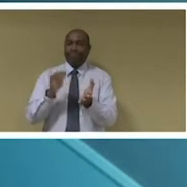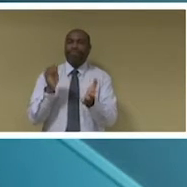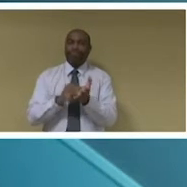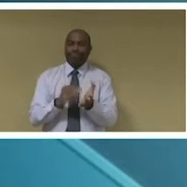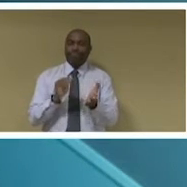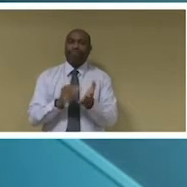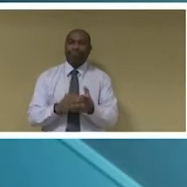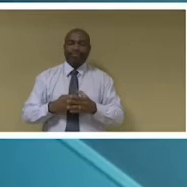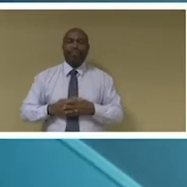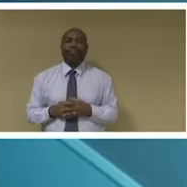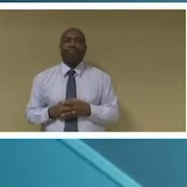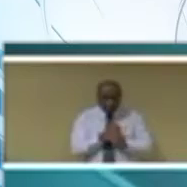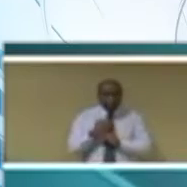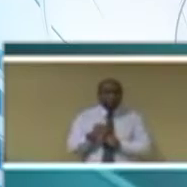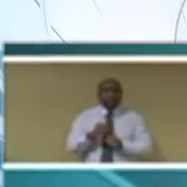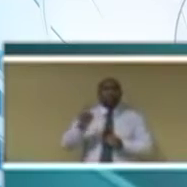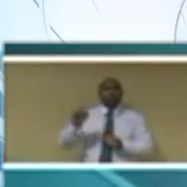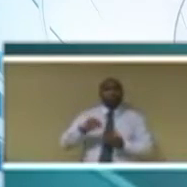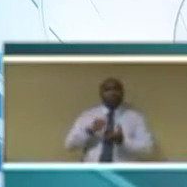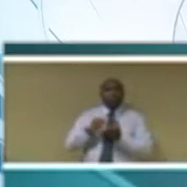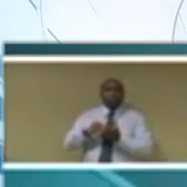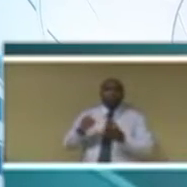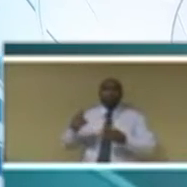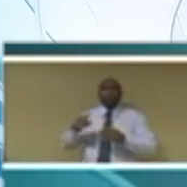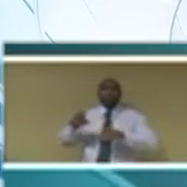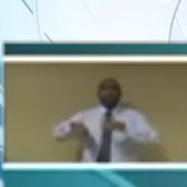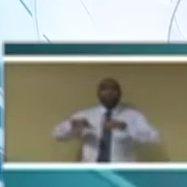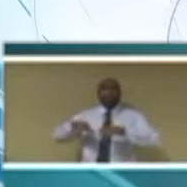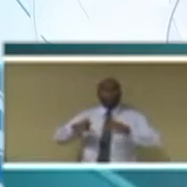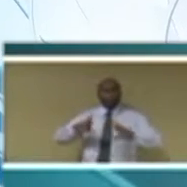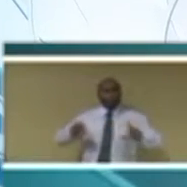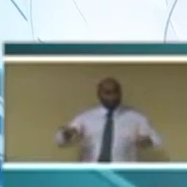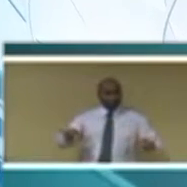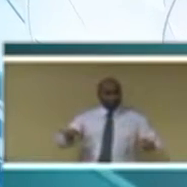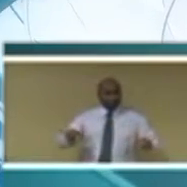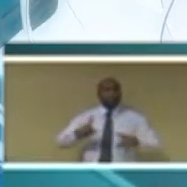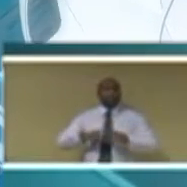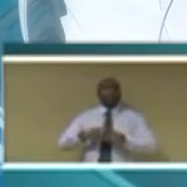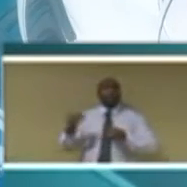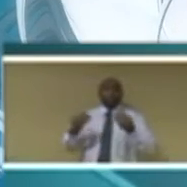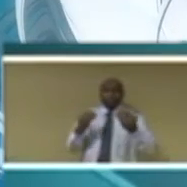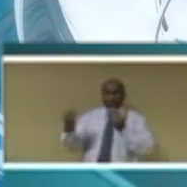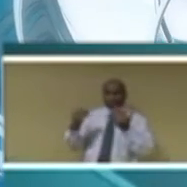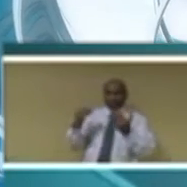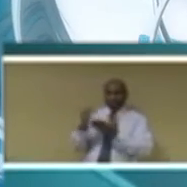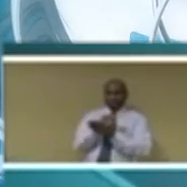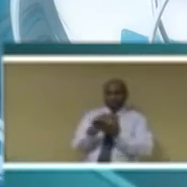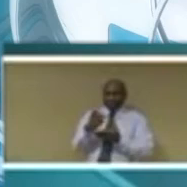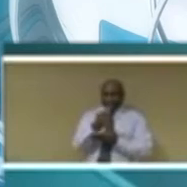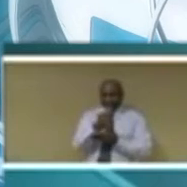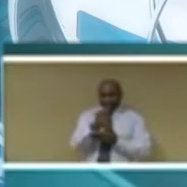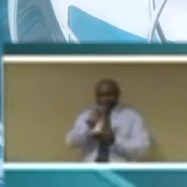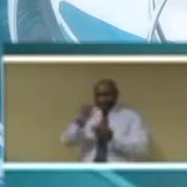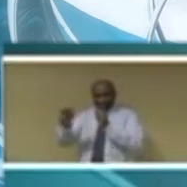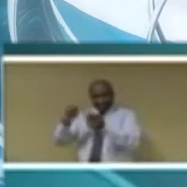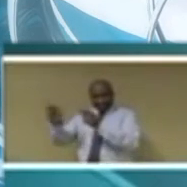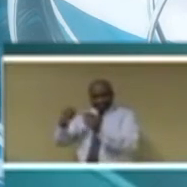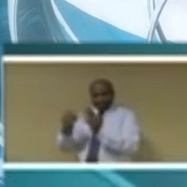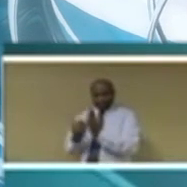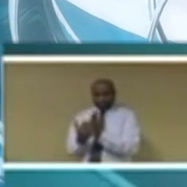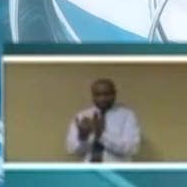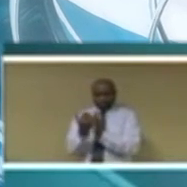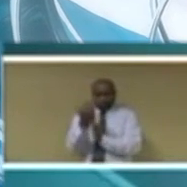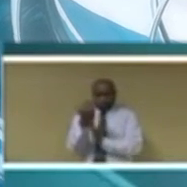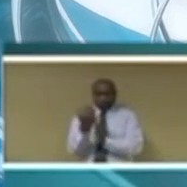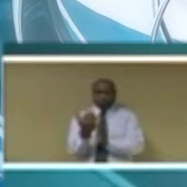R$ 15.700.000 em 2018. Penso que os valores apontados como sobrepreço podem ter sido pagos de forma superfaturada,